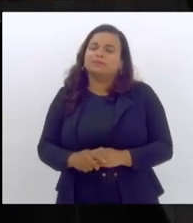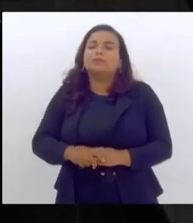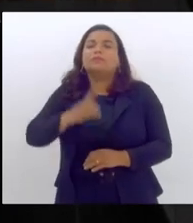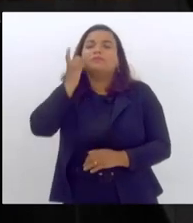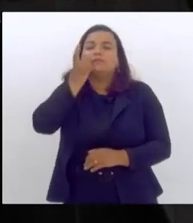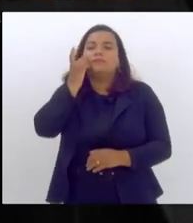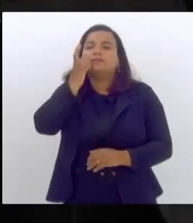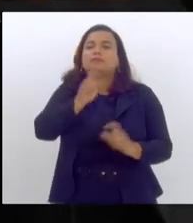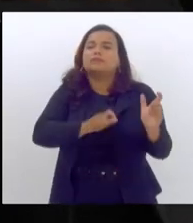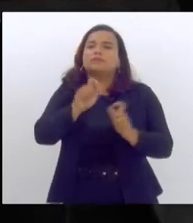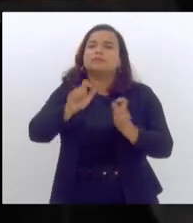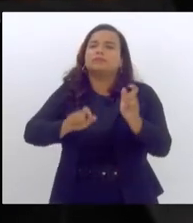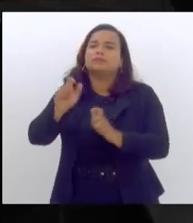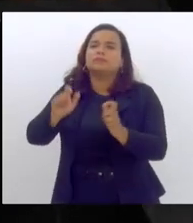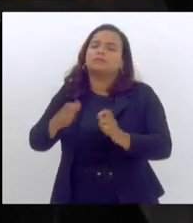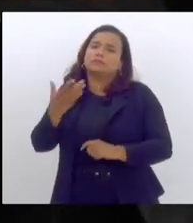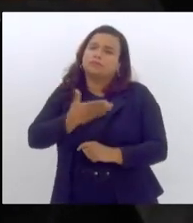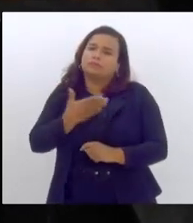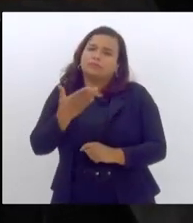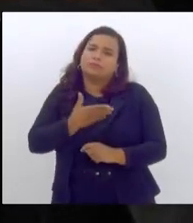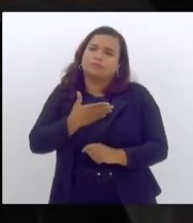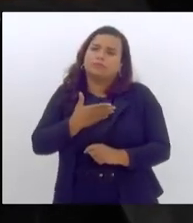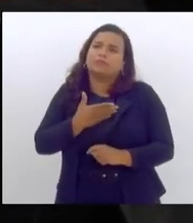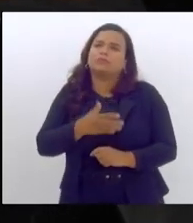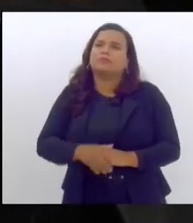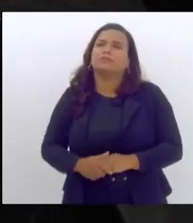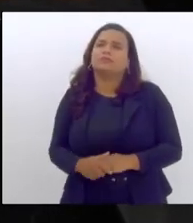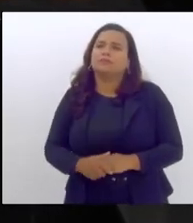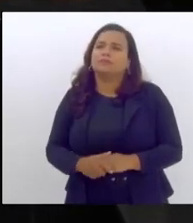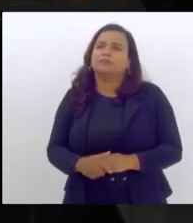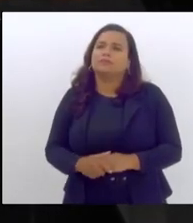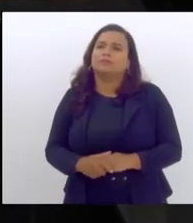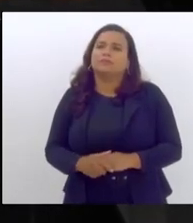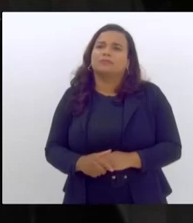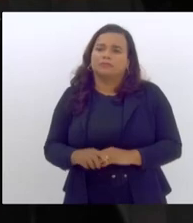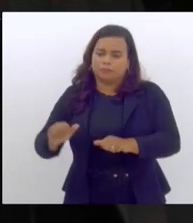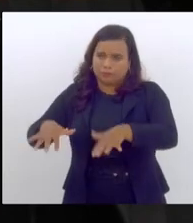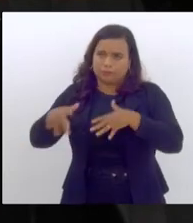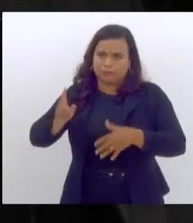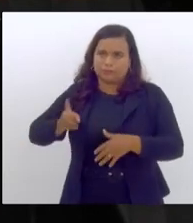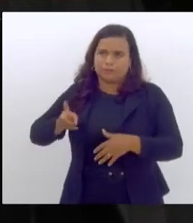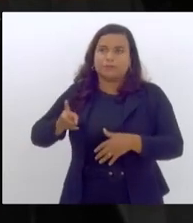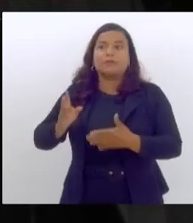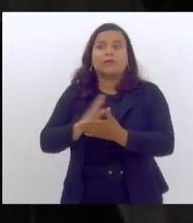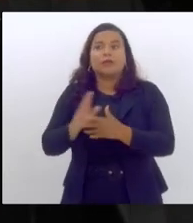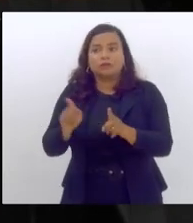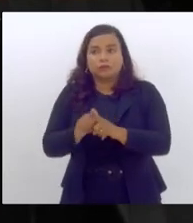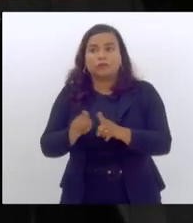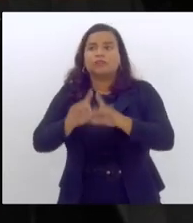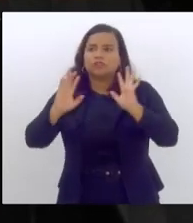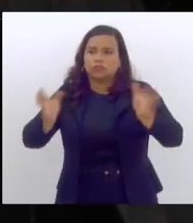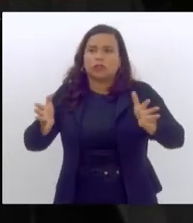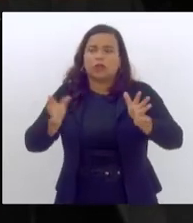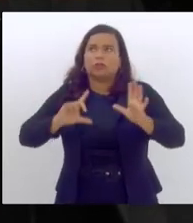deputados, colegas que ainda estão no plenário, outros que estão em seus gabinetes,